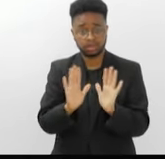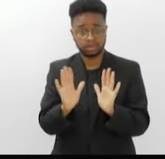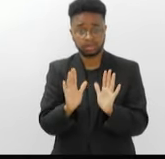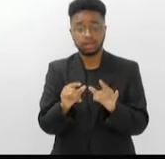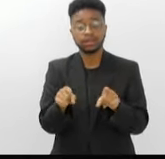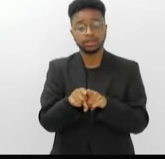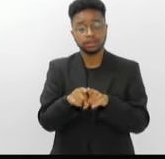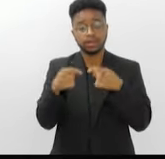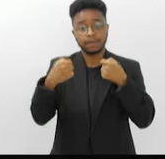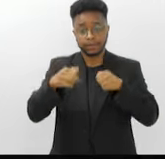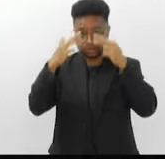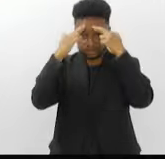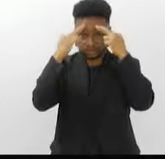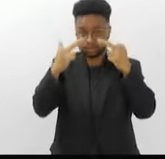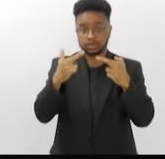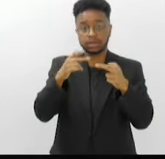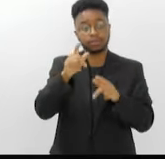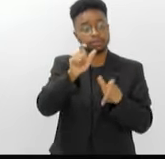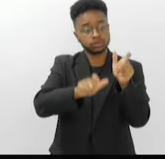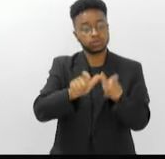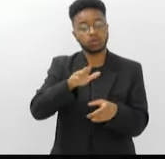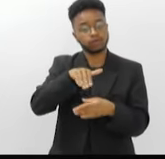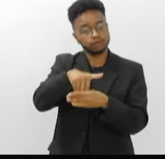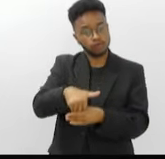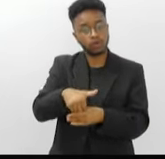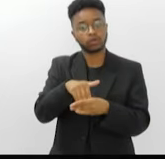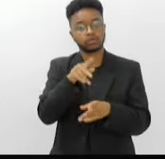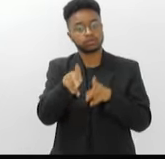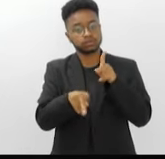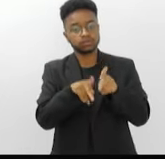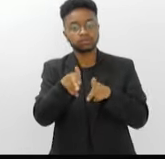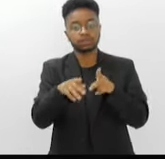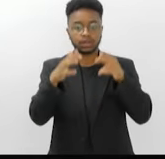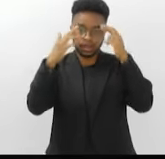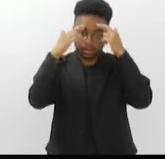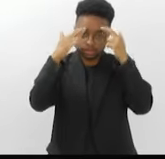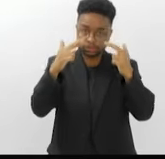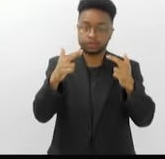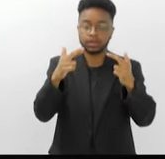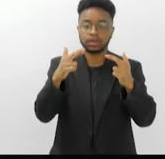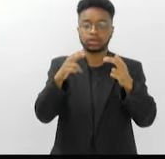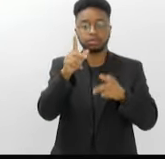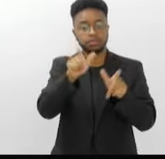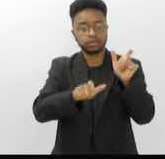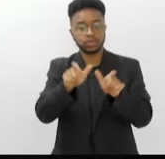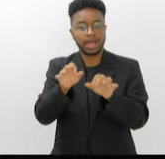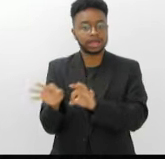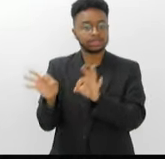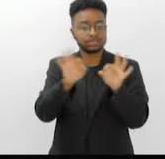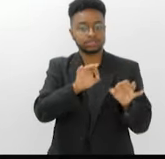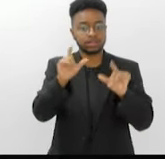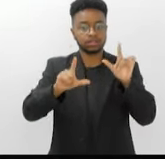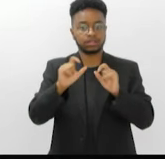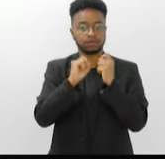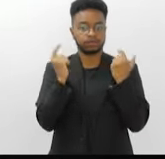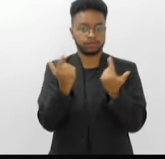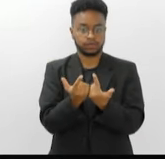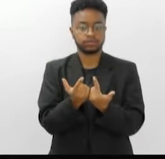e a respeito aos eleitores, em respeito aos telespectadores da TV